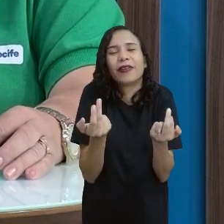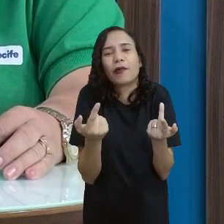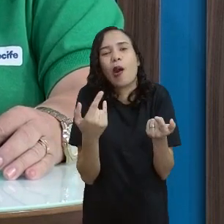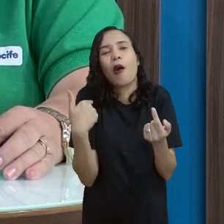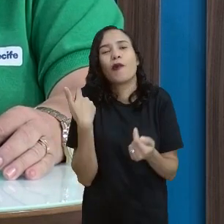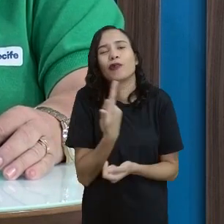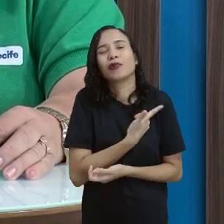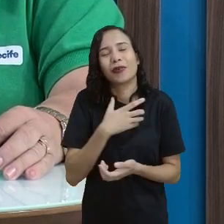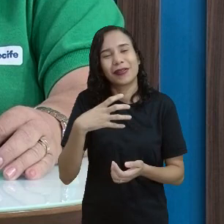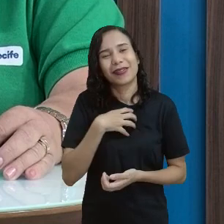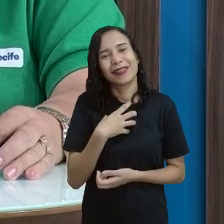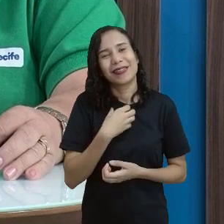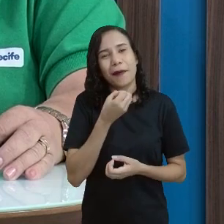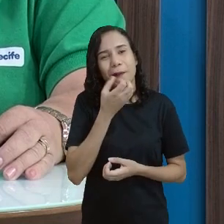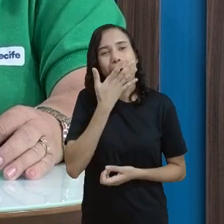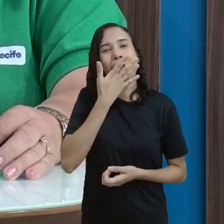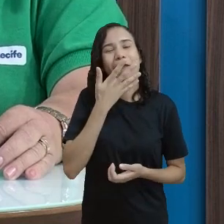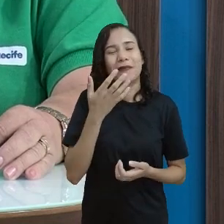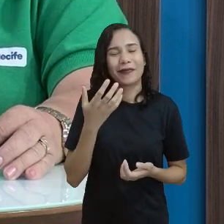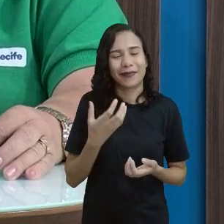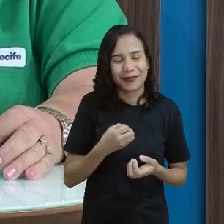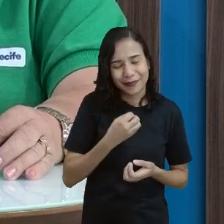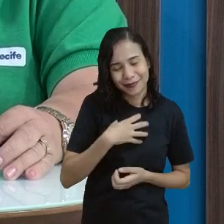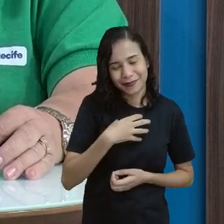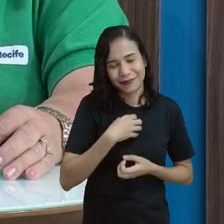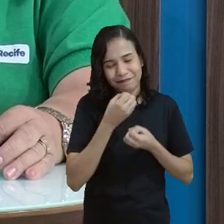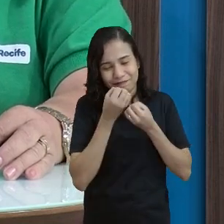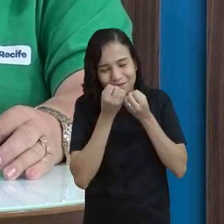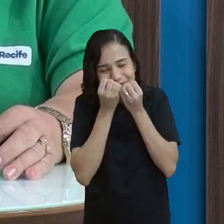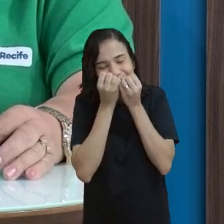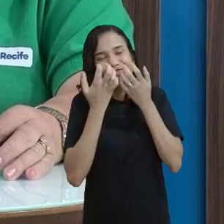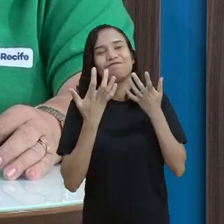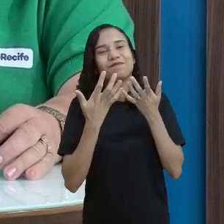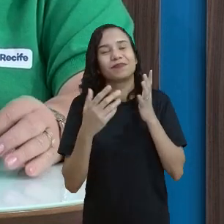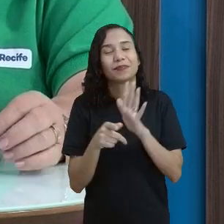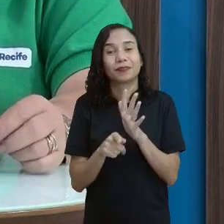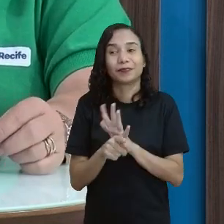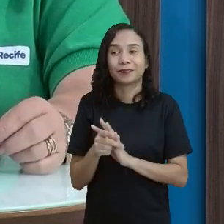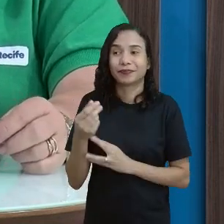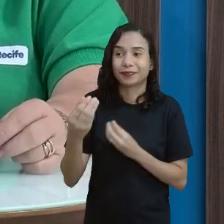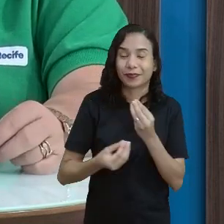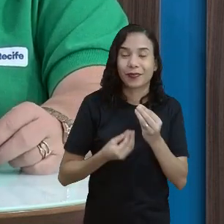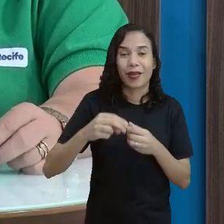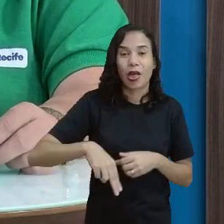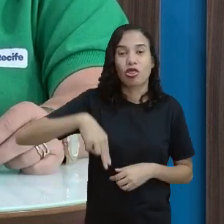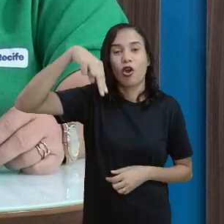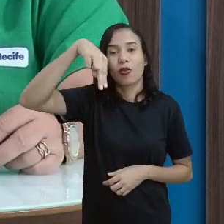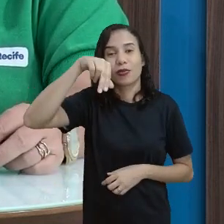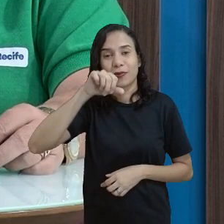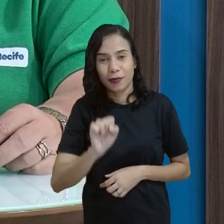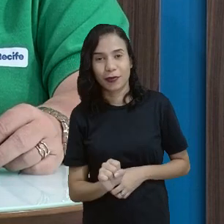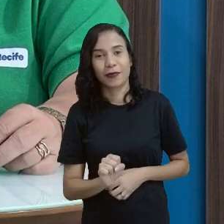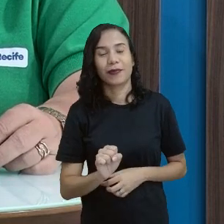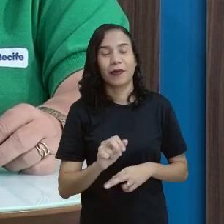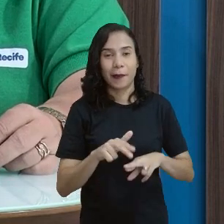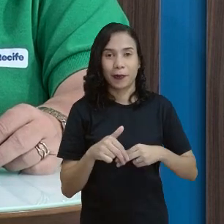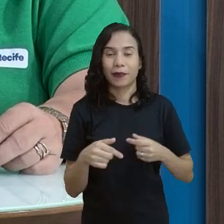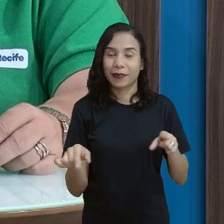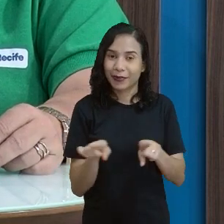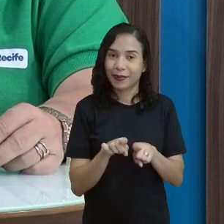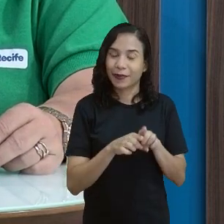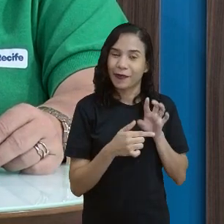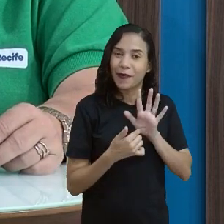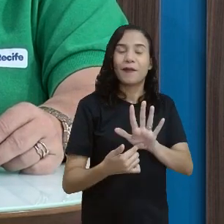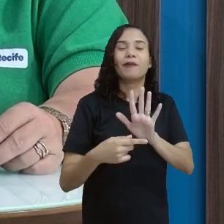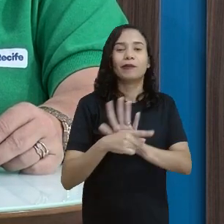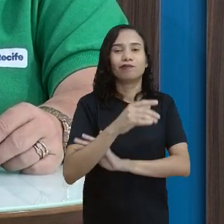gente sempre fica com polo positivo, com polo negativo, com a questão do polo norte com o polo sul. Então vamos trazer também, viu,